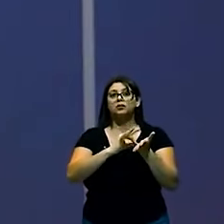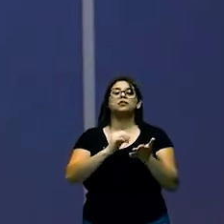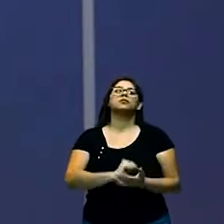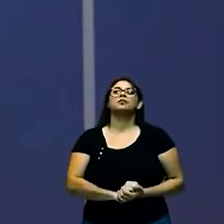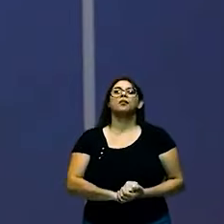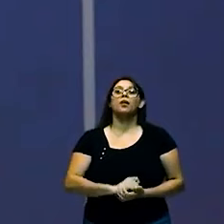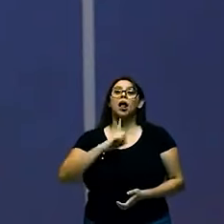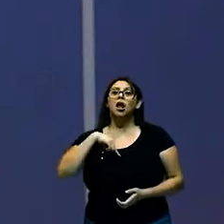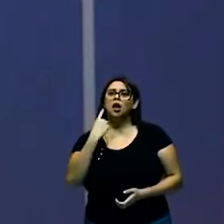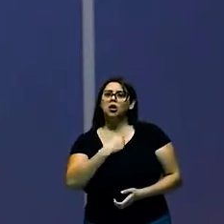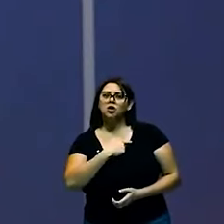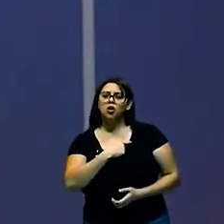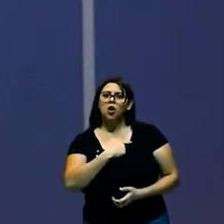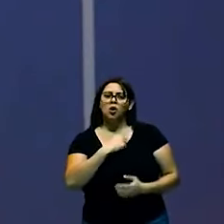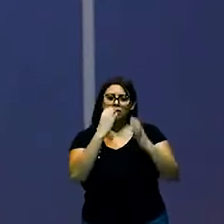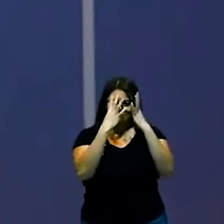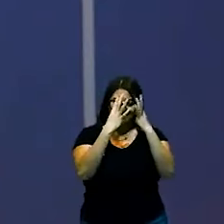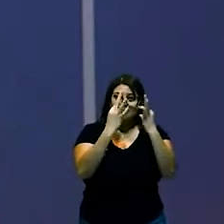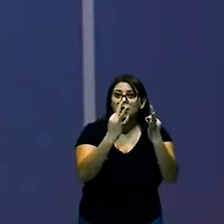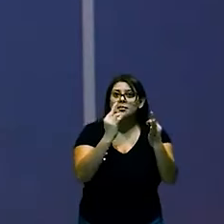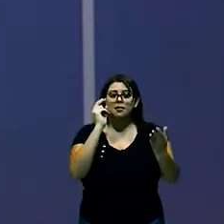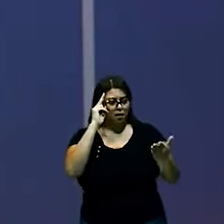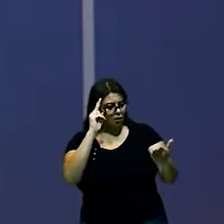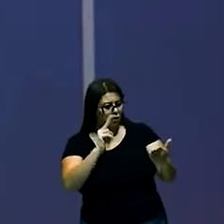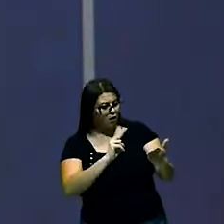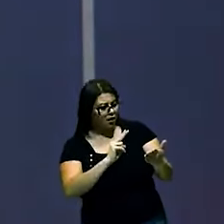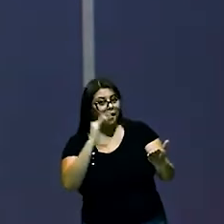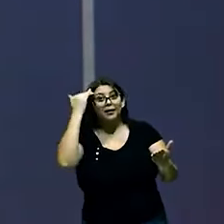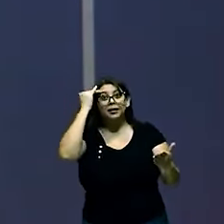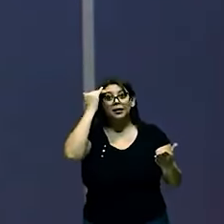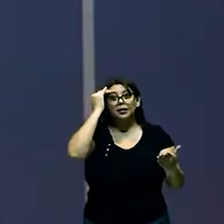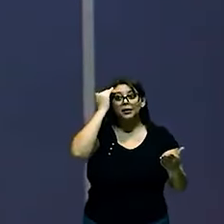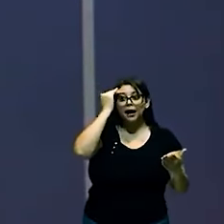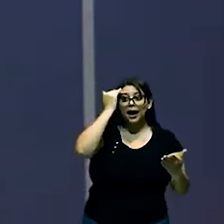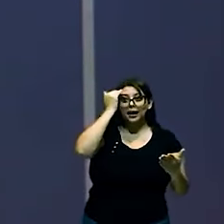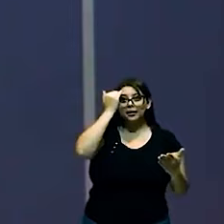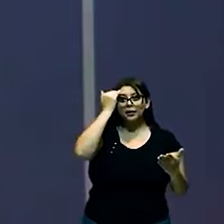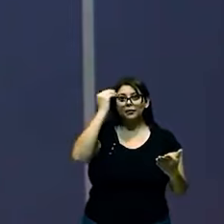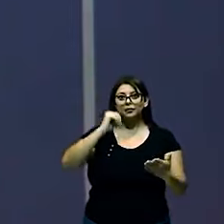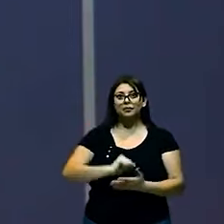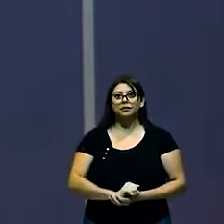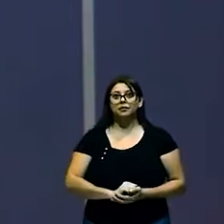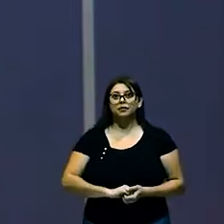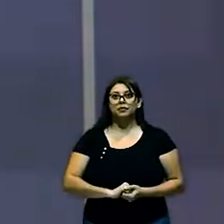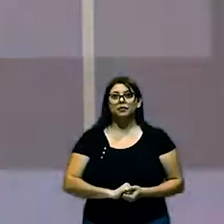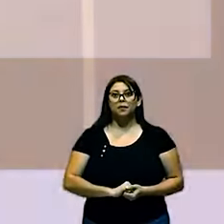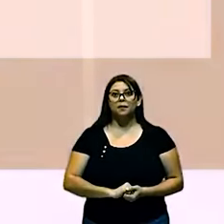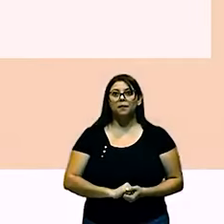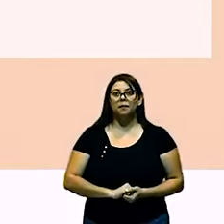aplicar a esse momento muito importante e significativo da história da igreja, que foi a Reforma Protestante. A